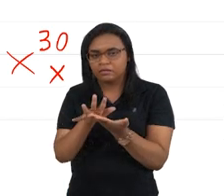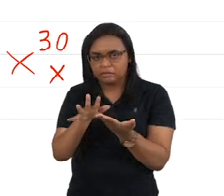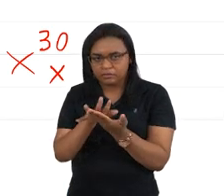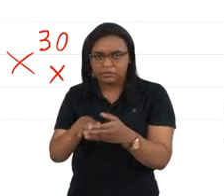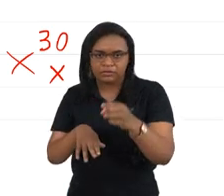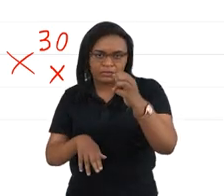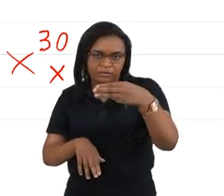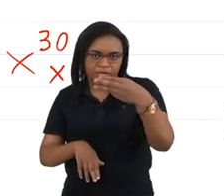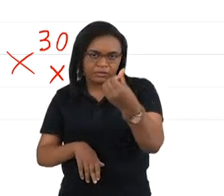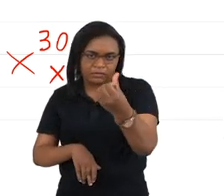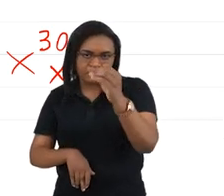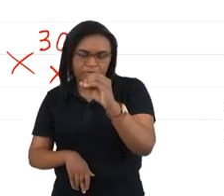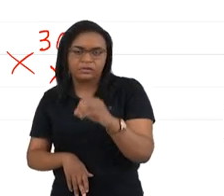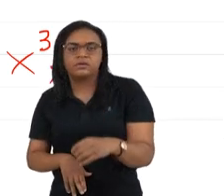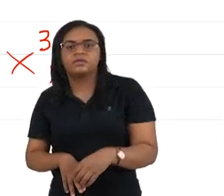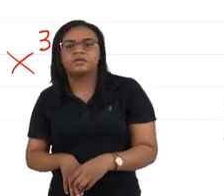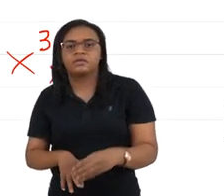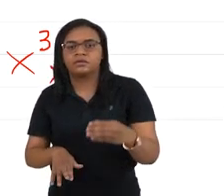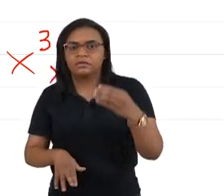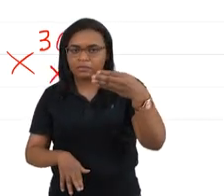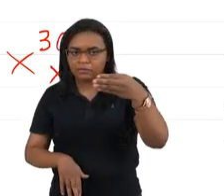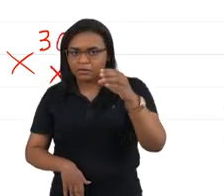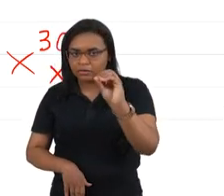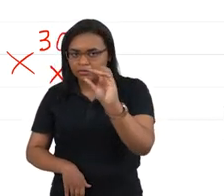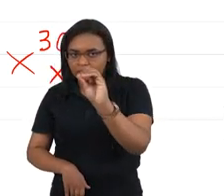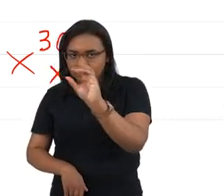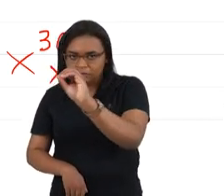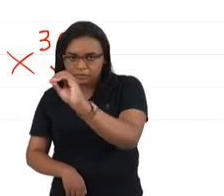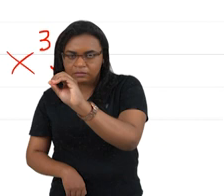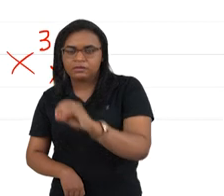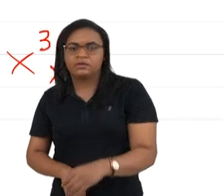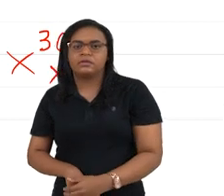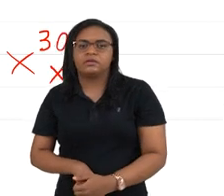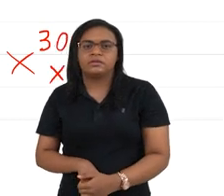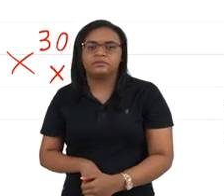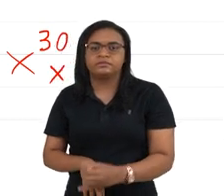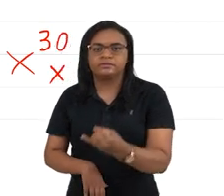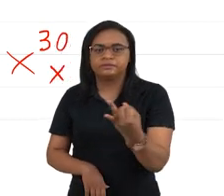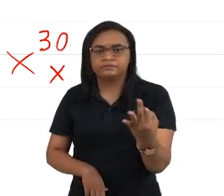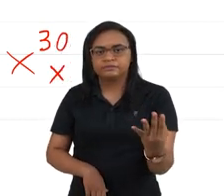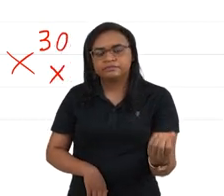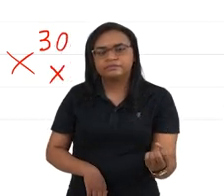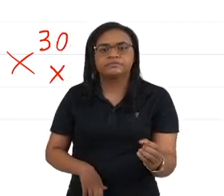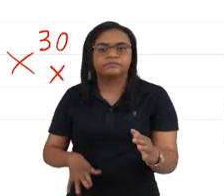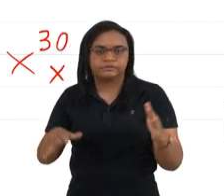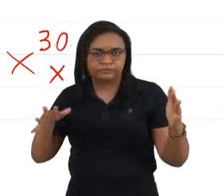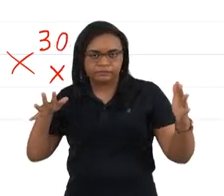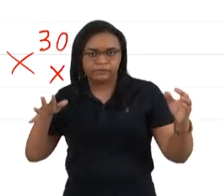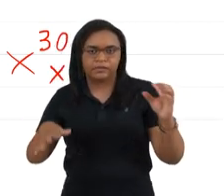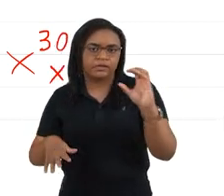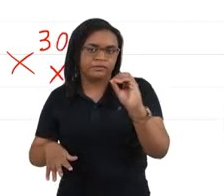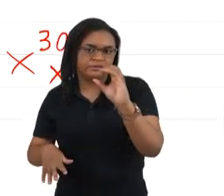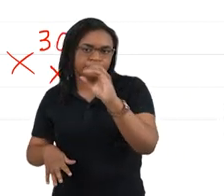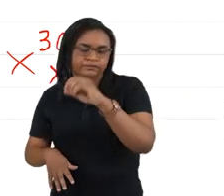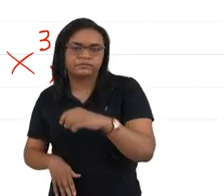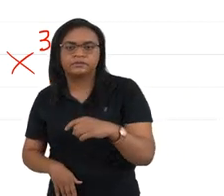360, 4 zeros. 1, 2, 3, 4. Essa quantidade grande de zeros, gente, nós podemos anular, ó, porque